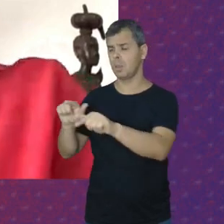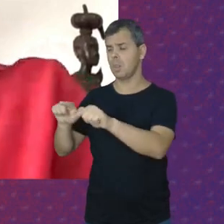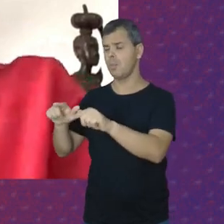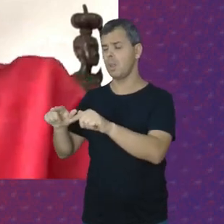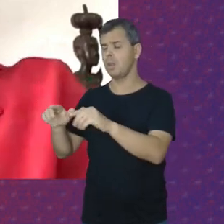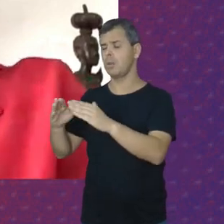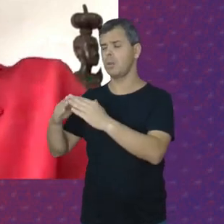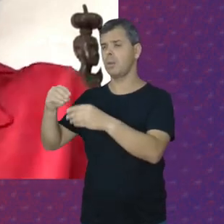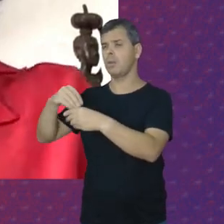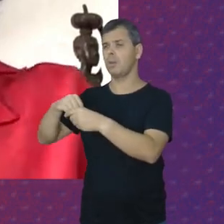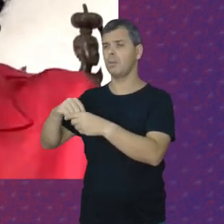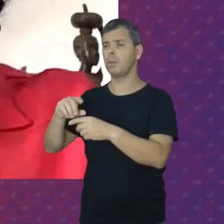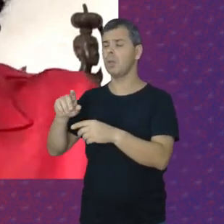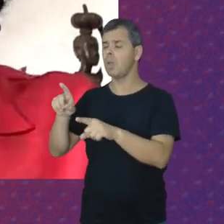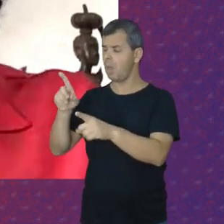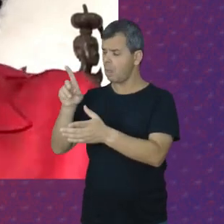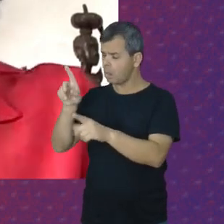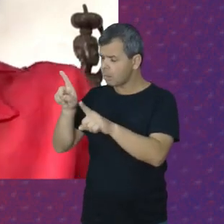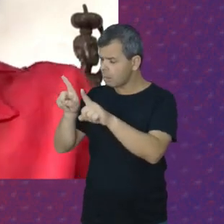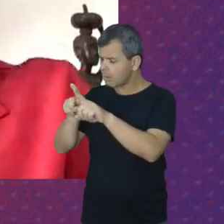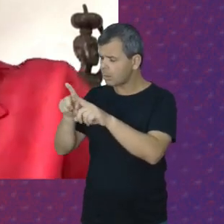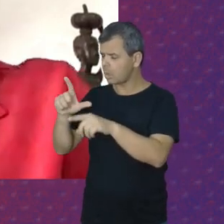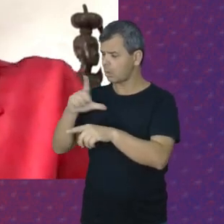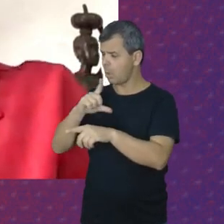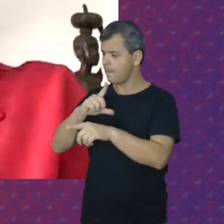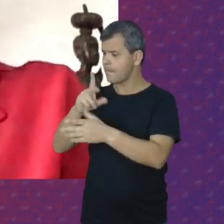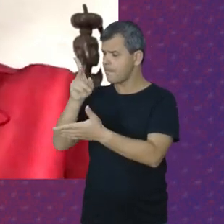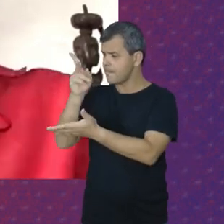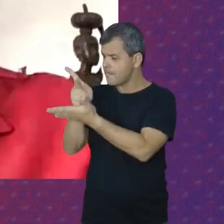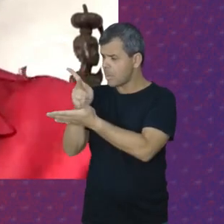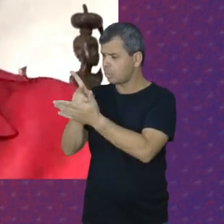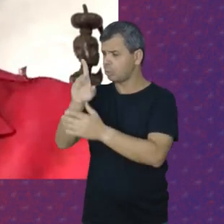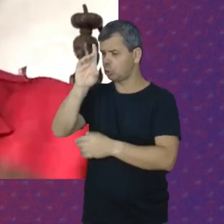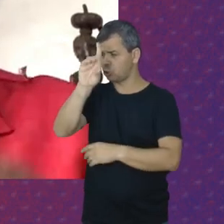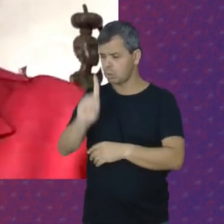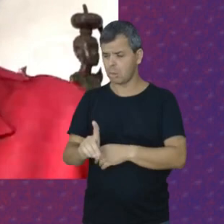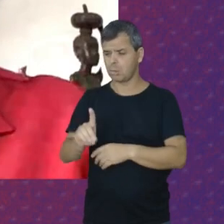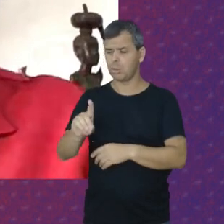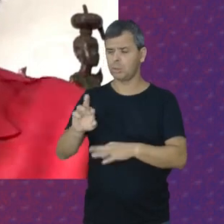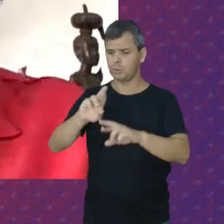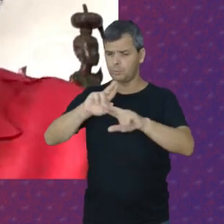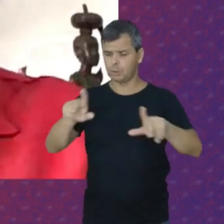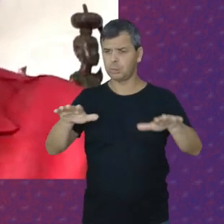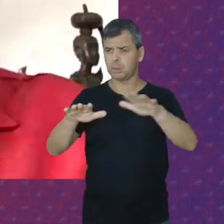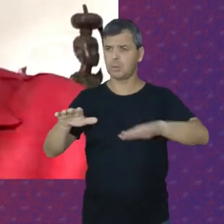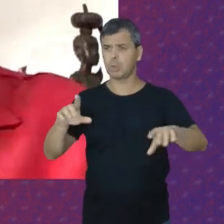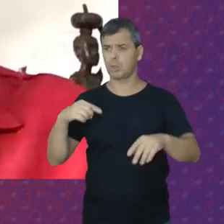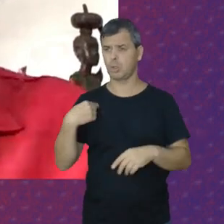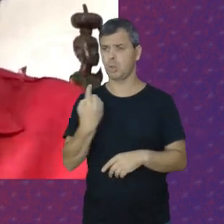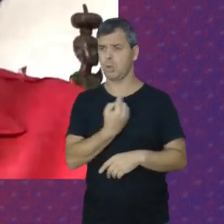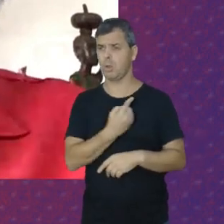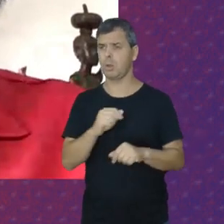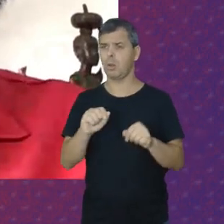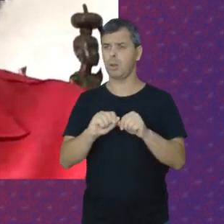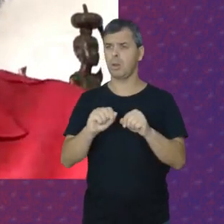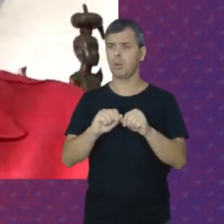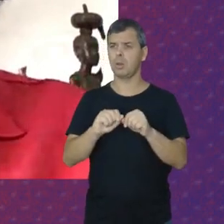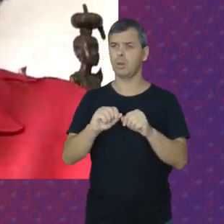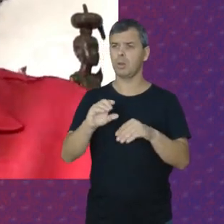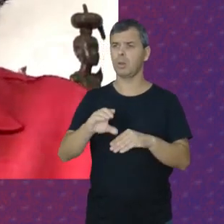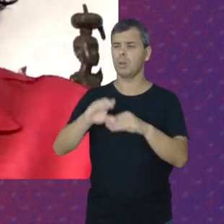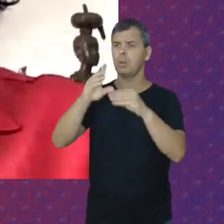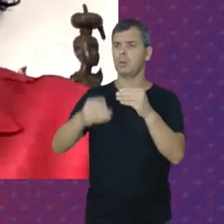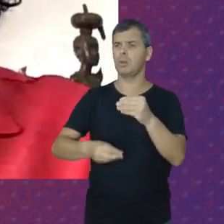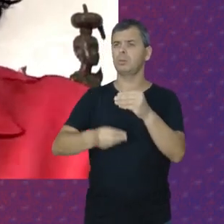os mesmos direitos dos demais trabalhadores, porque essa foi a nossa tentativa na